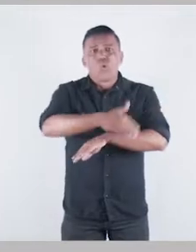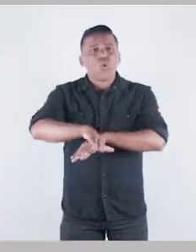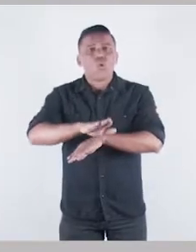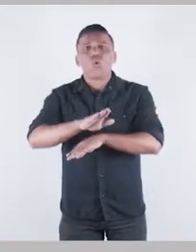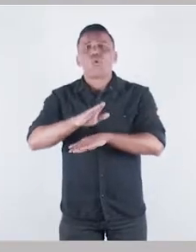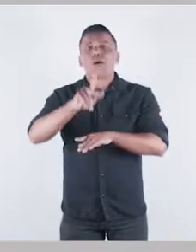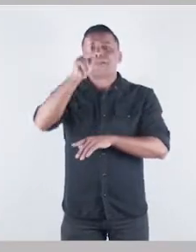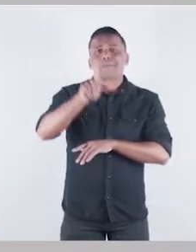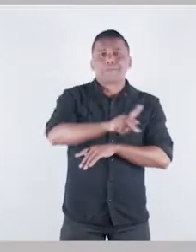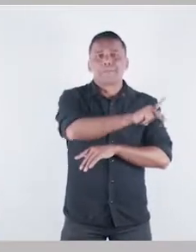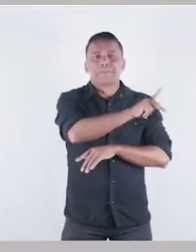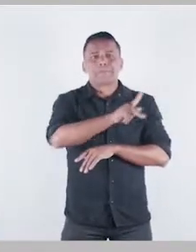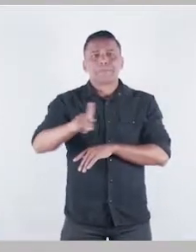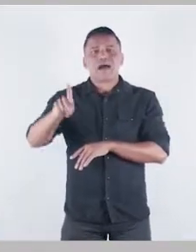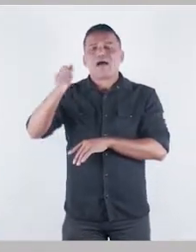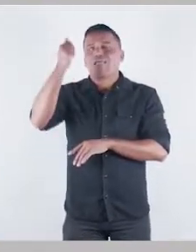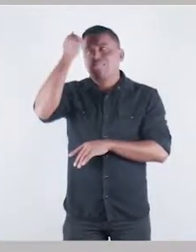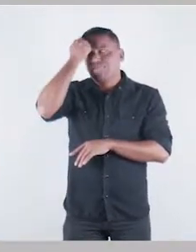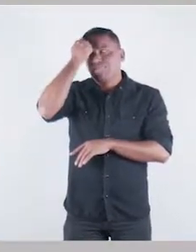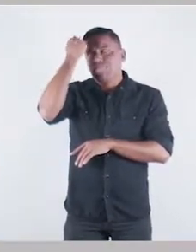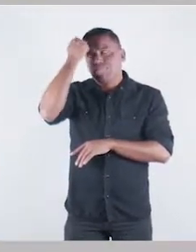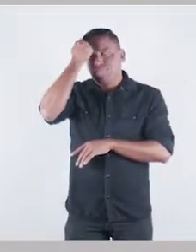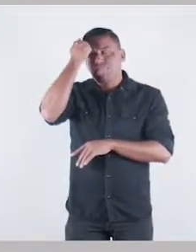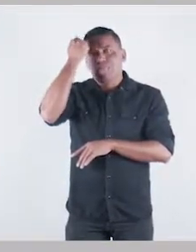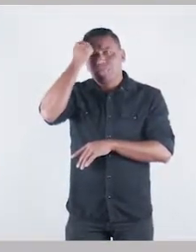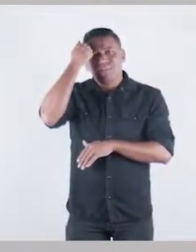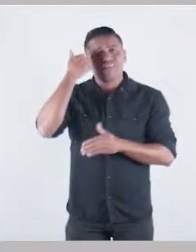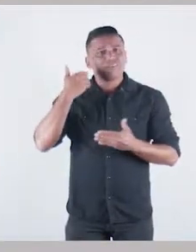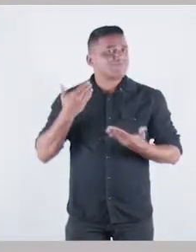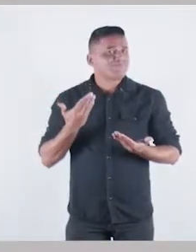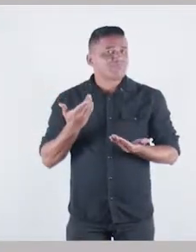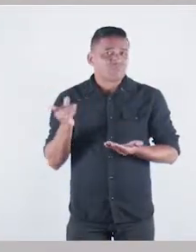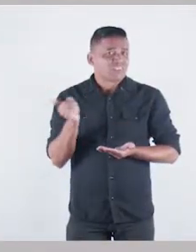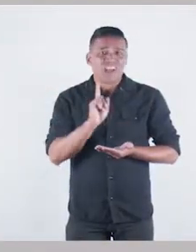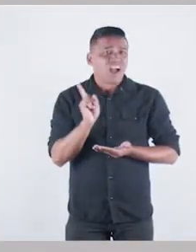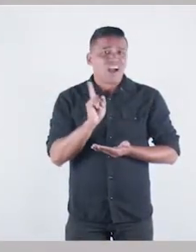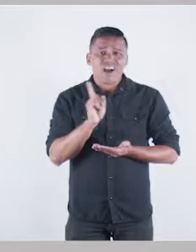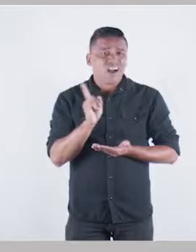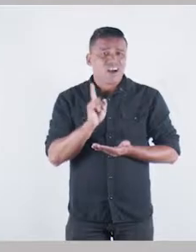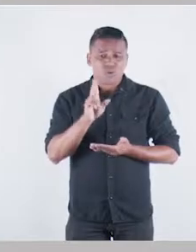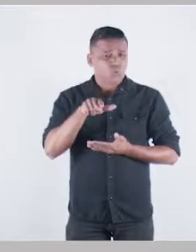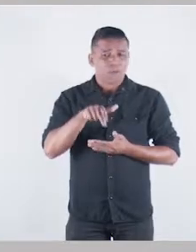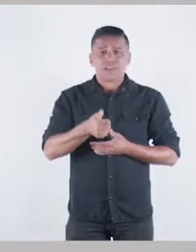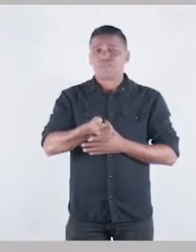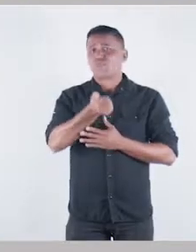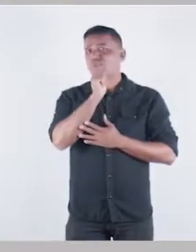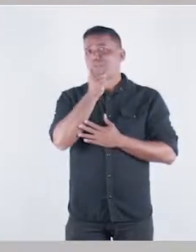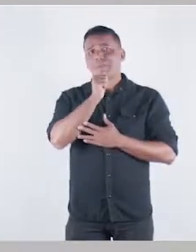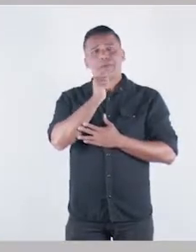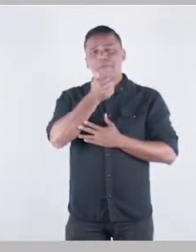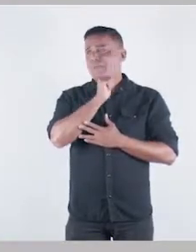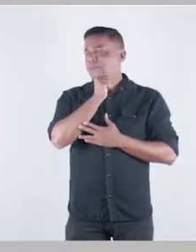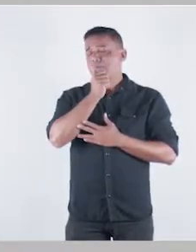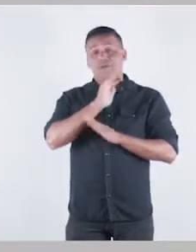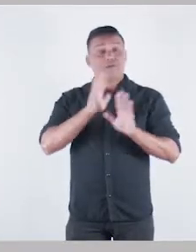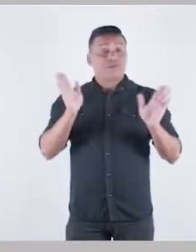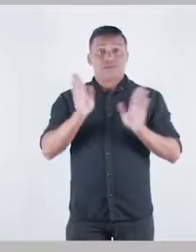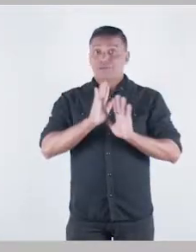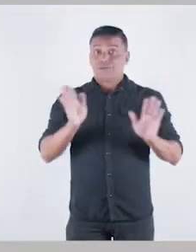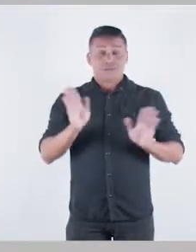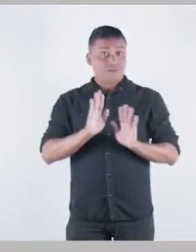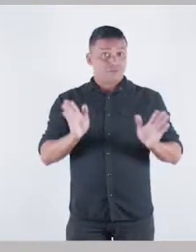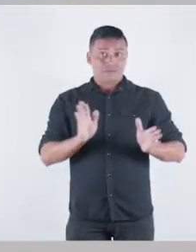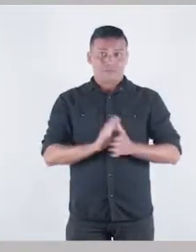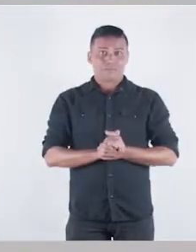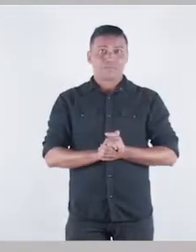ex-padre arrependido. Não, nunca mais eu vou beber absinto.